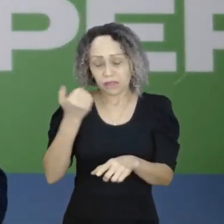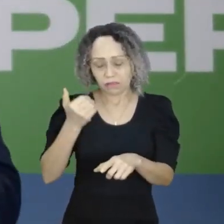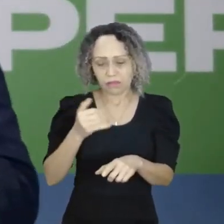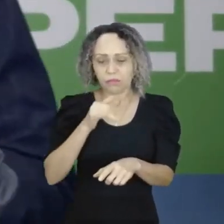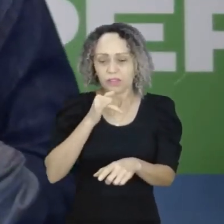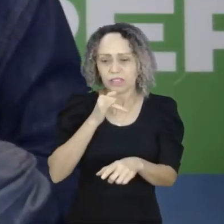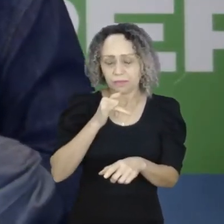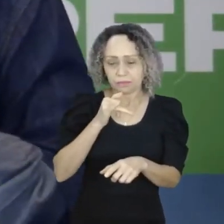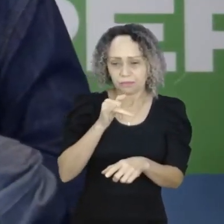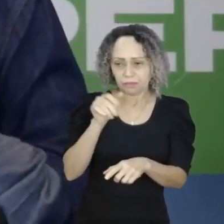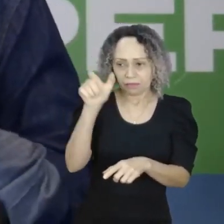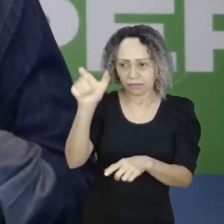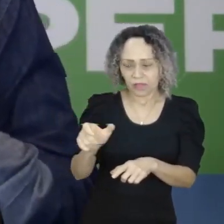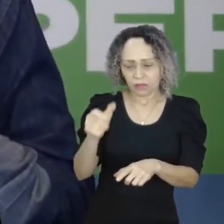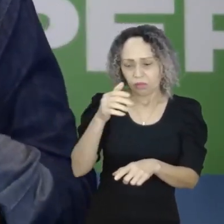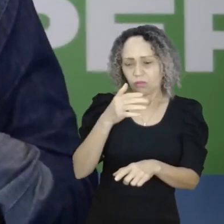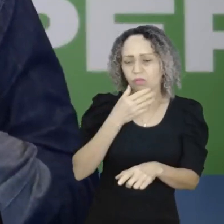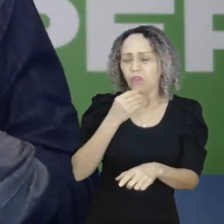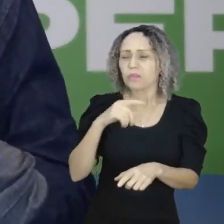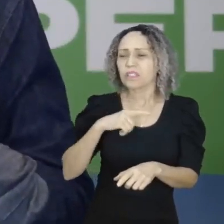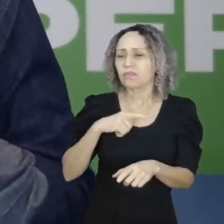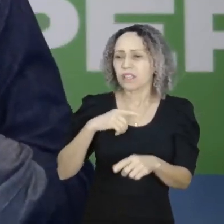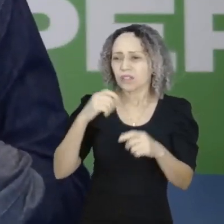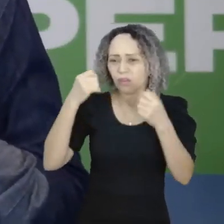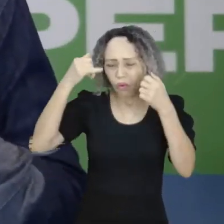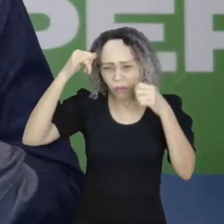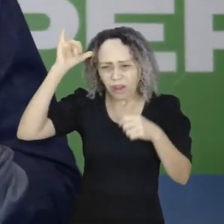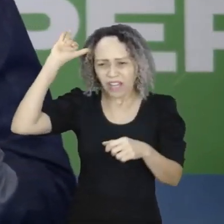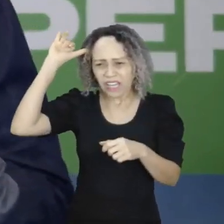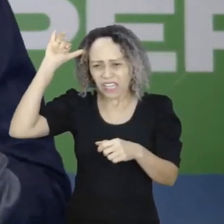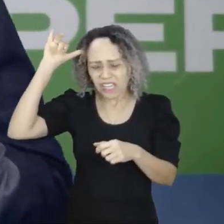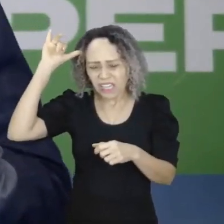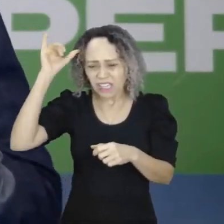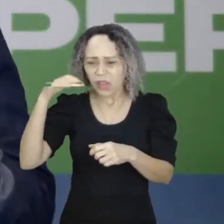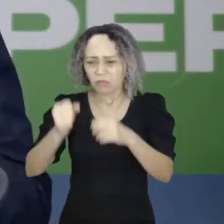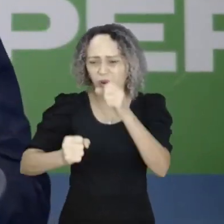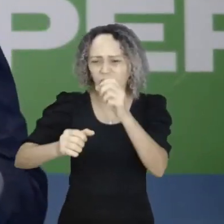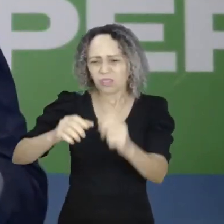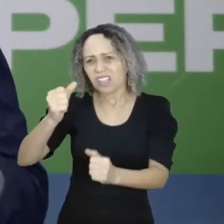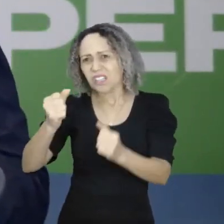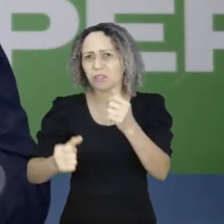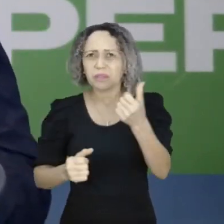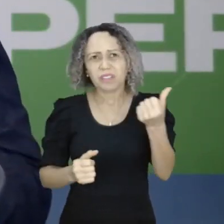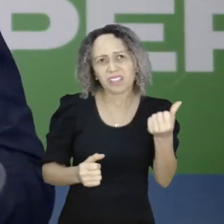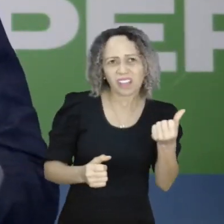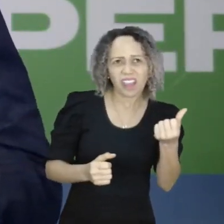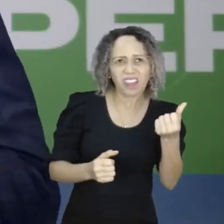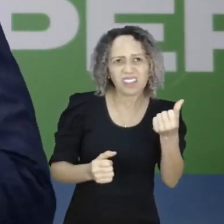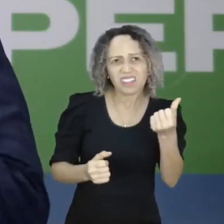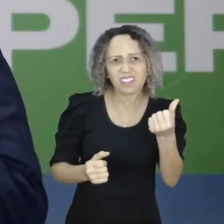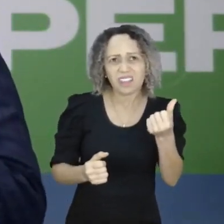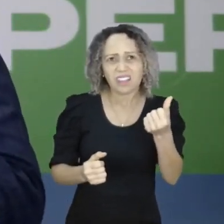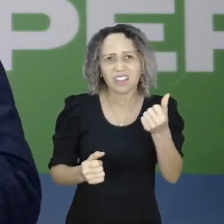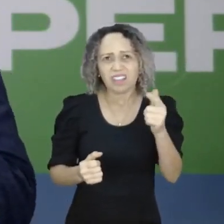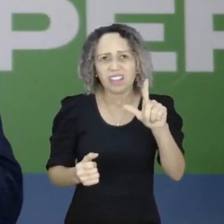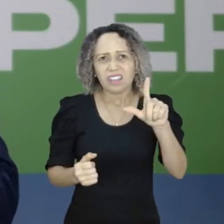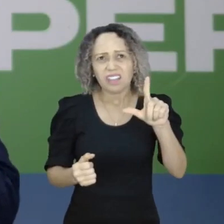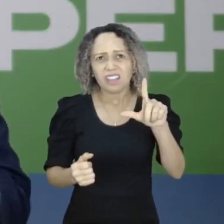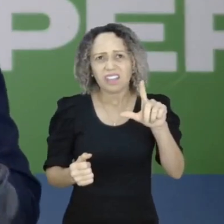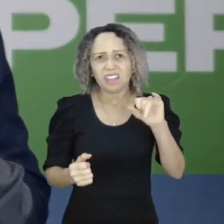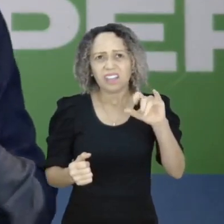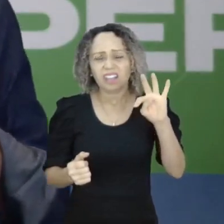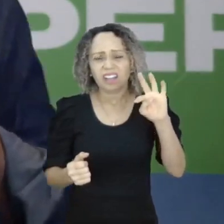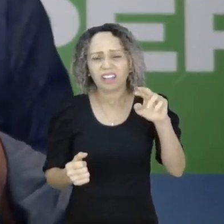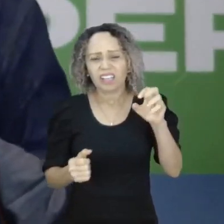de leite, que a gente tentasse financiar para ele ter uma vaca que produzisse 10, 12, 15 litros de leite. Sabe, se ele colhia um tanto